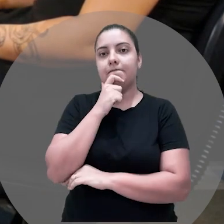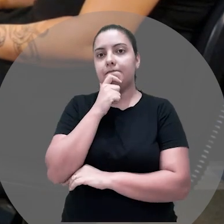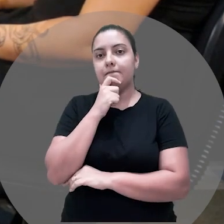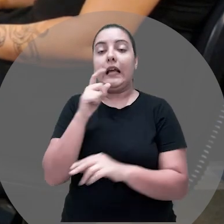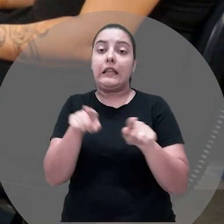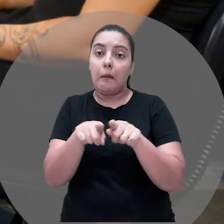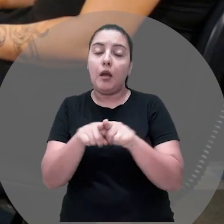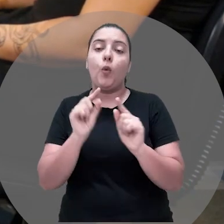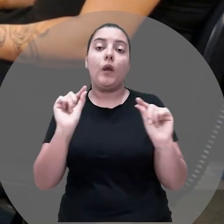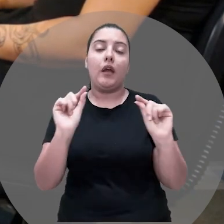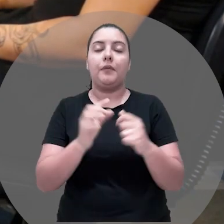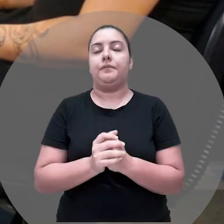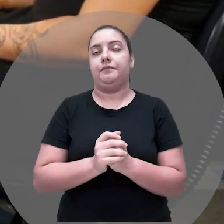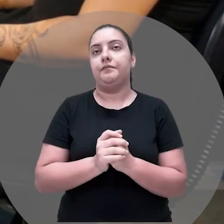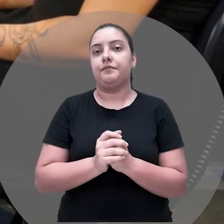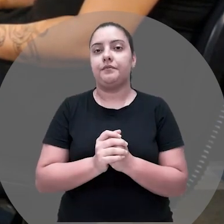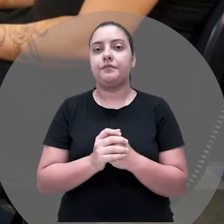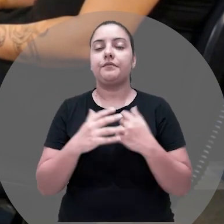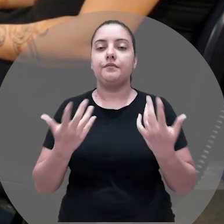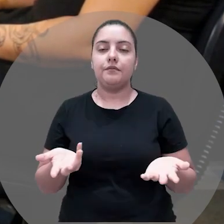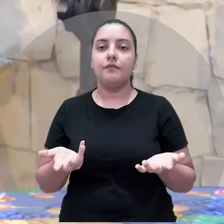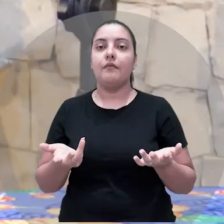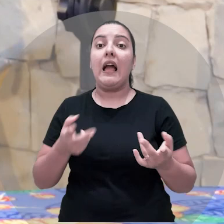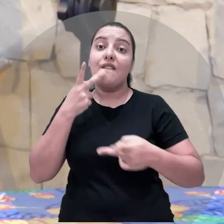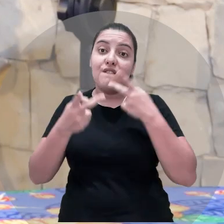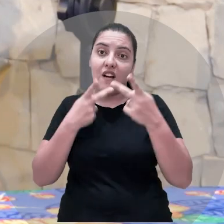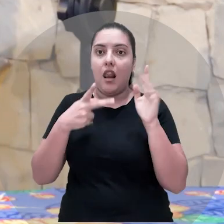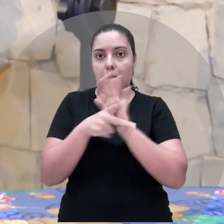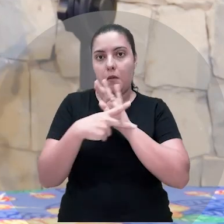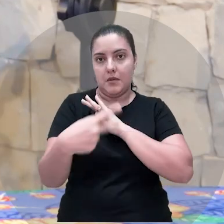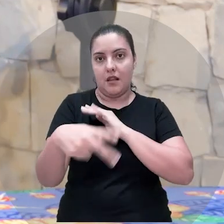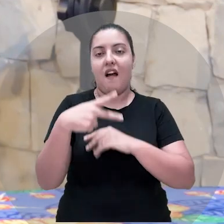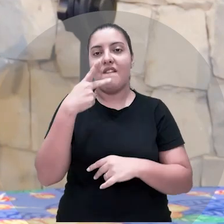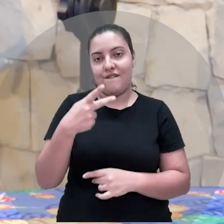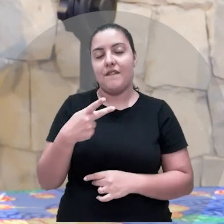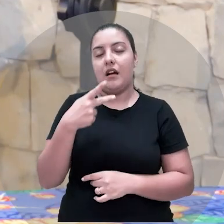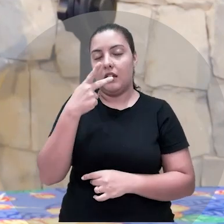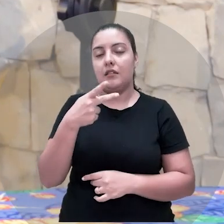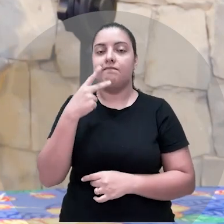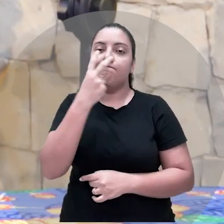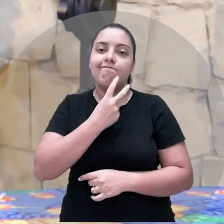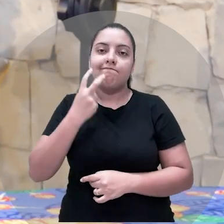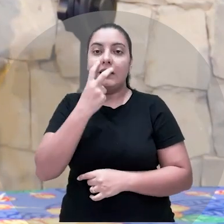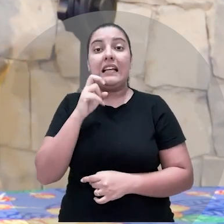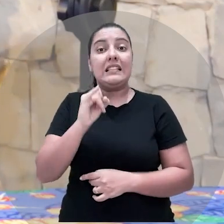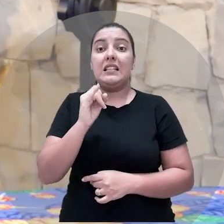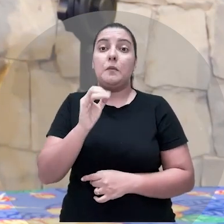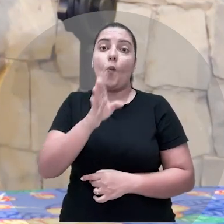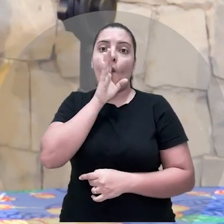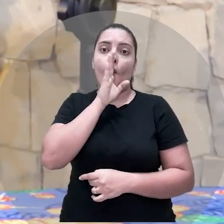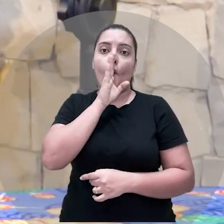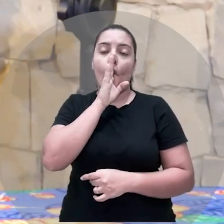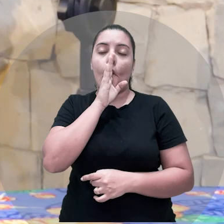isso uma outra questão pode ser por exemplo da fala né como eu falei anteriormente